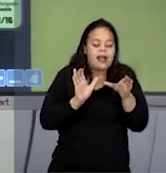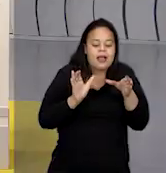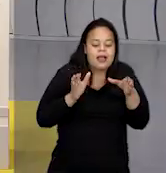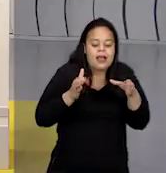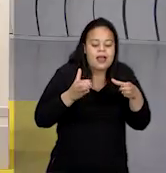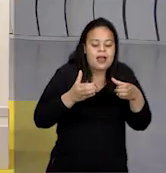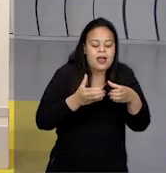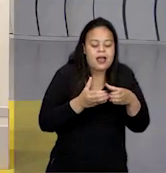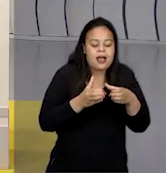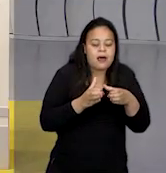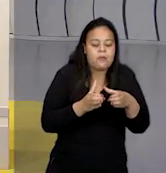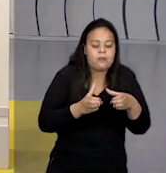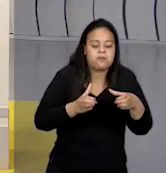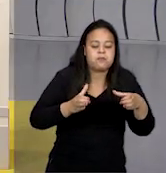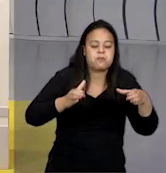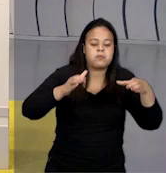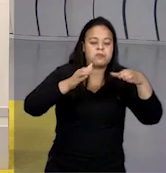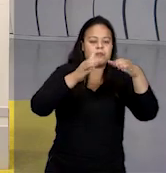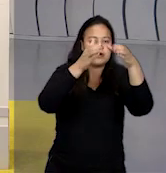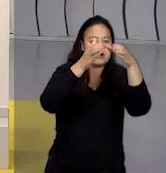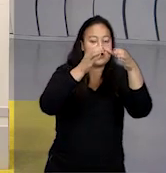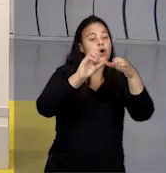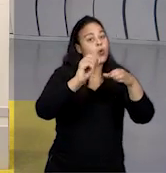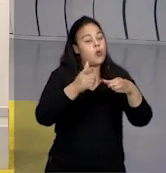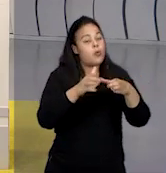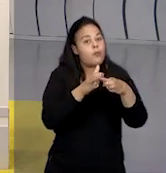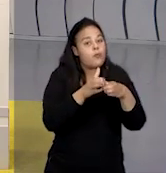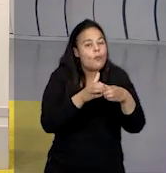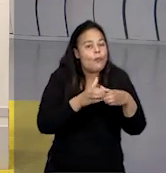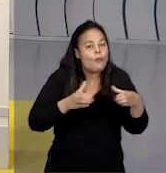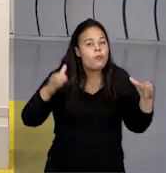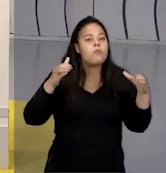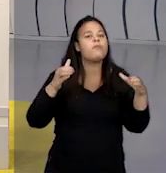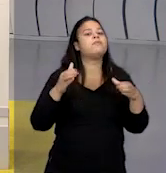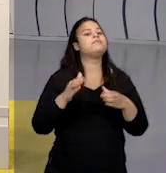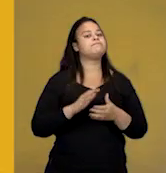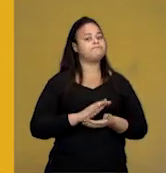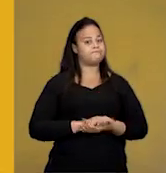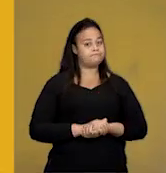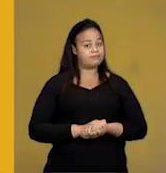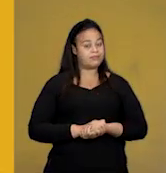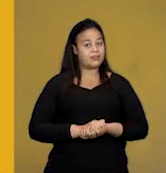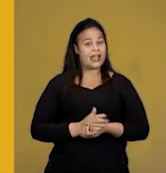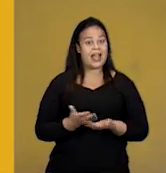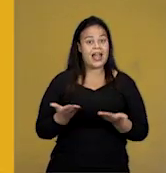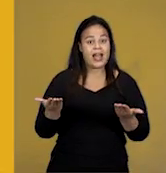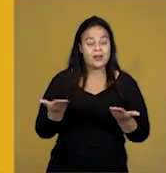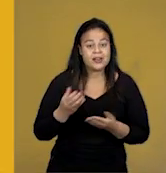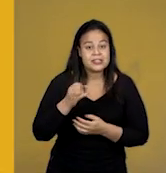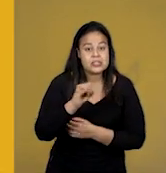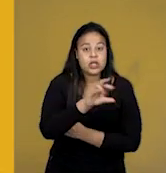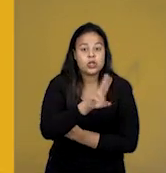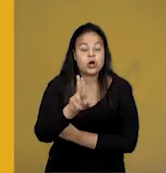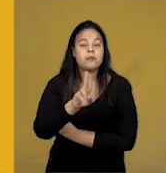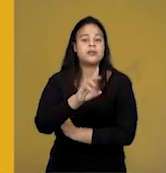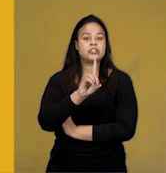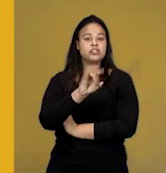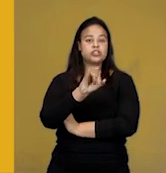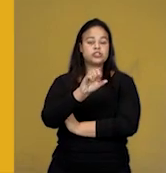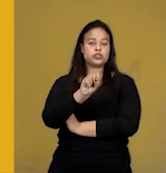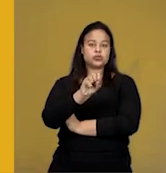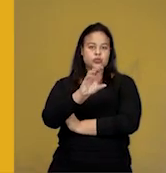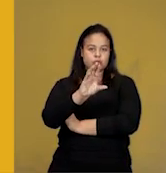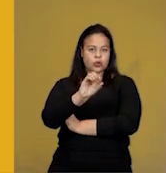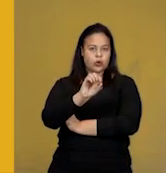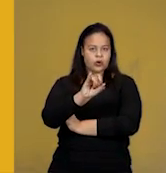quê? Azão e o bezão. Quando eu tenho aqui a forma discoide, por exemplo, ela vai